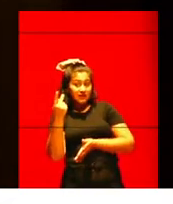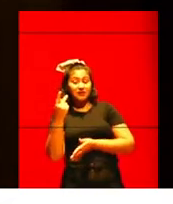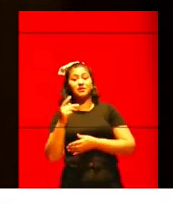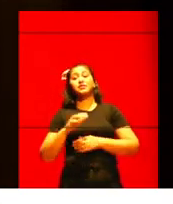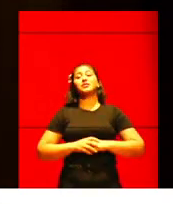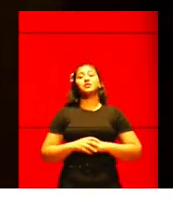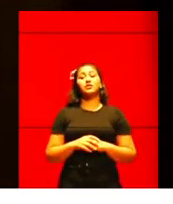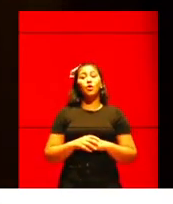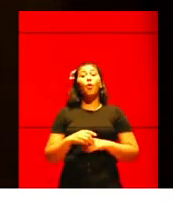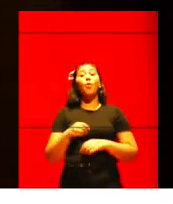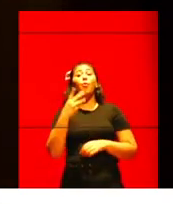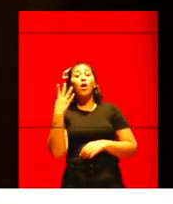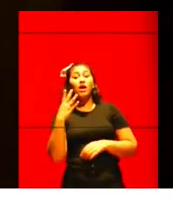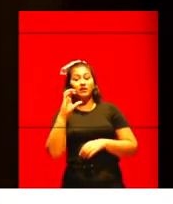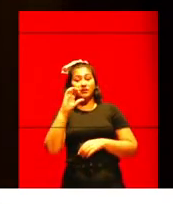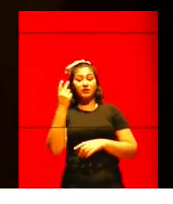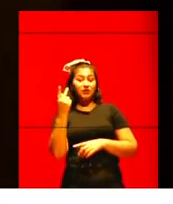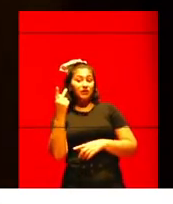faz quantas ligações?